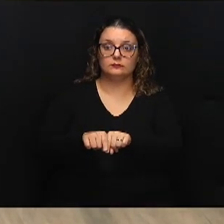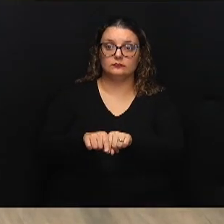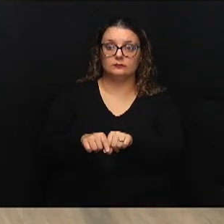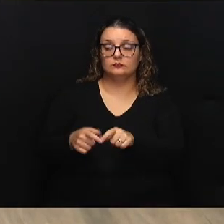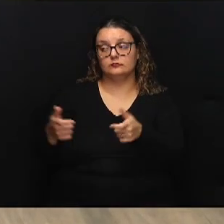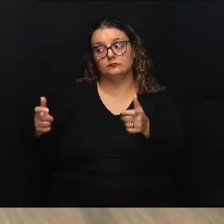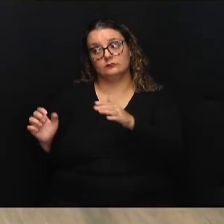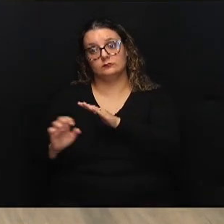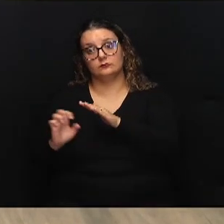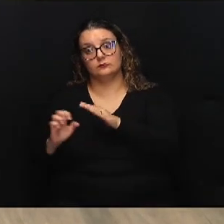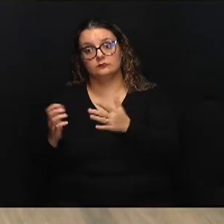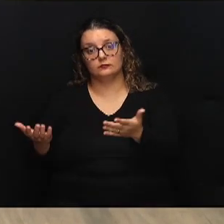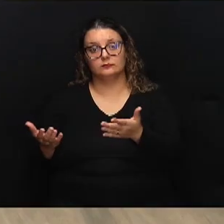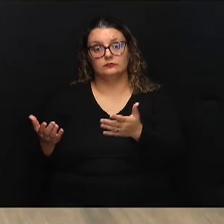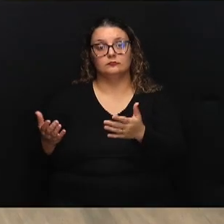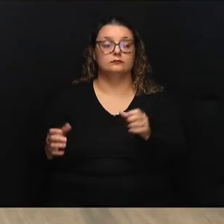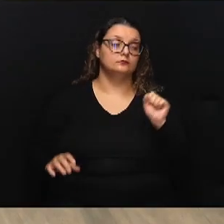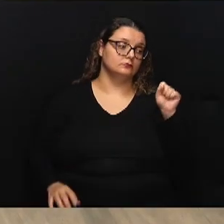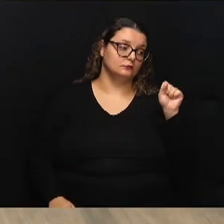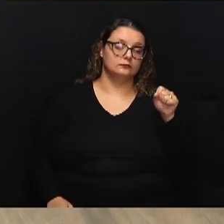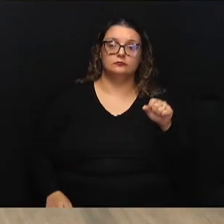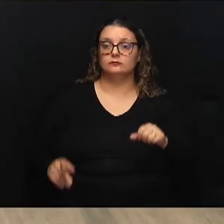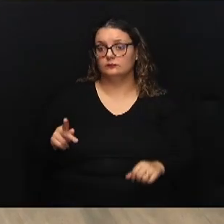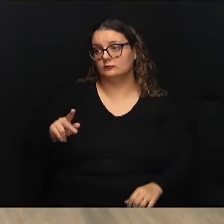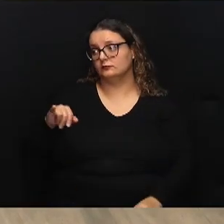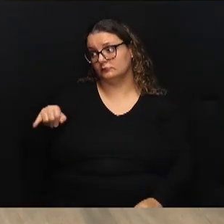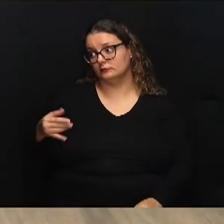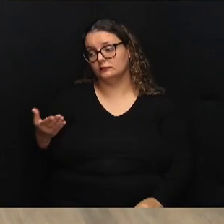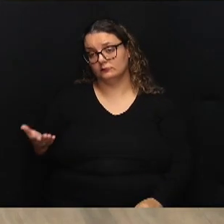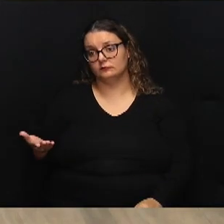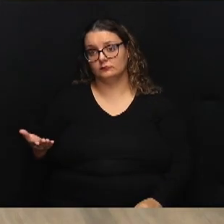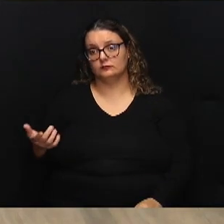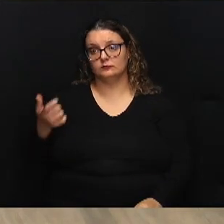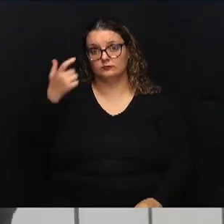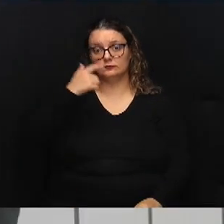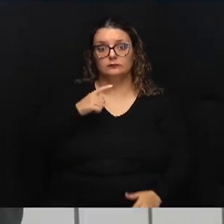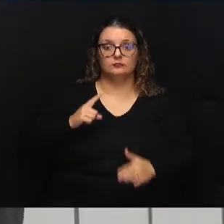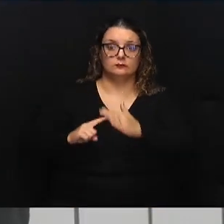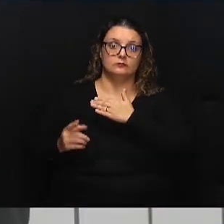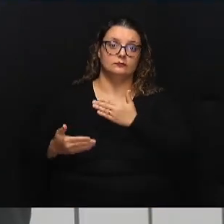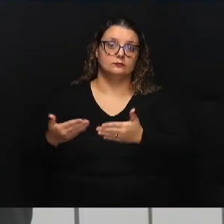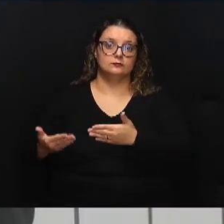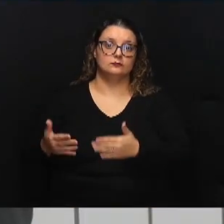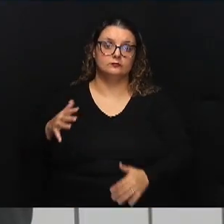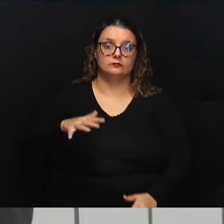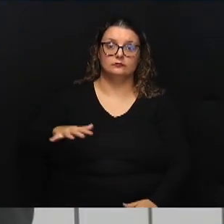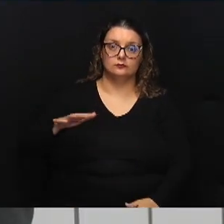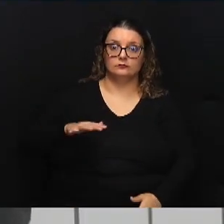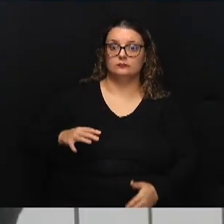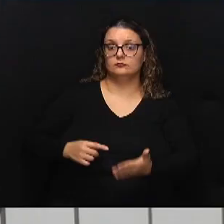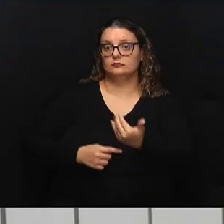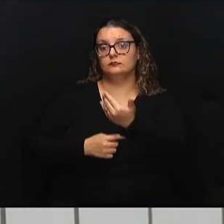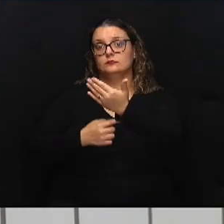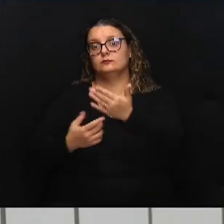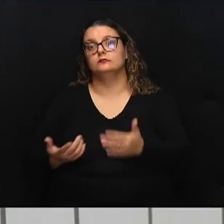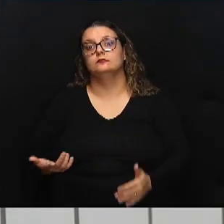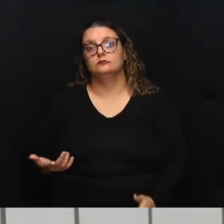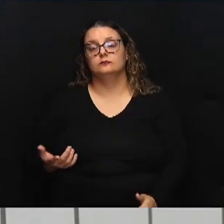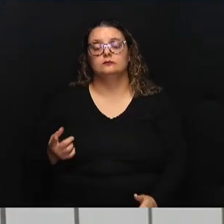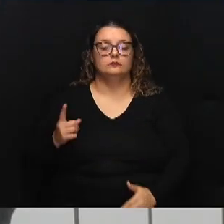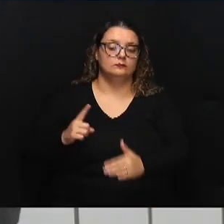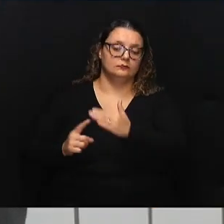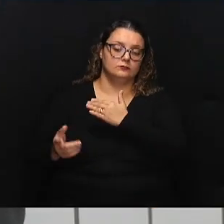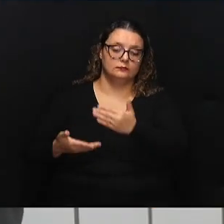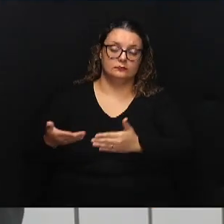grande empresa, uma grande corporação, como PJ. Né? Eu sou um prestador de serviço na área de tecnologia, eu presto